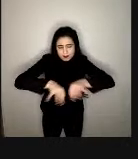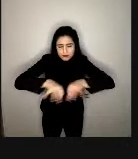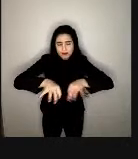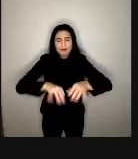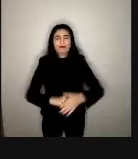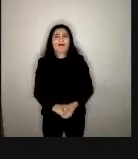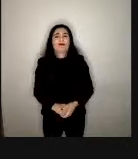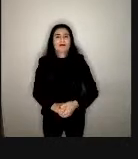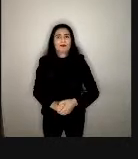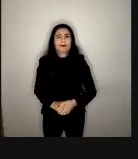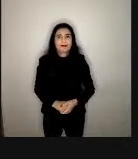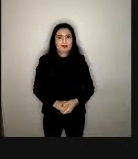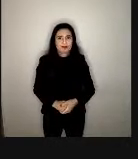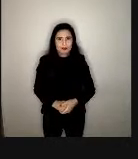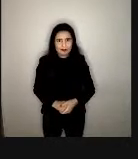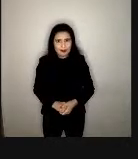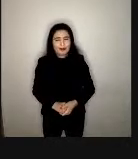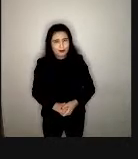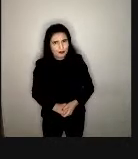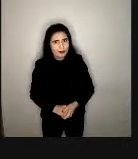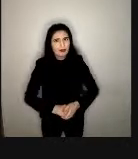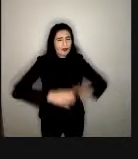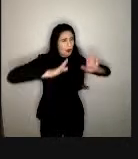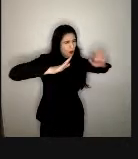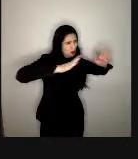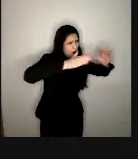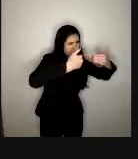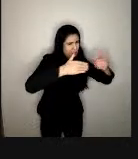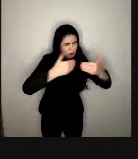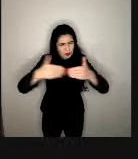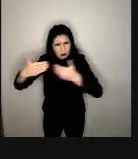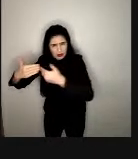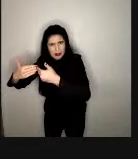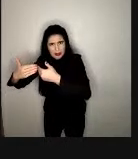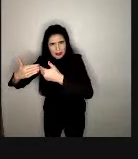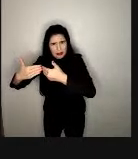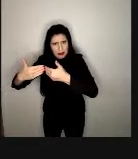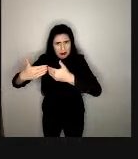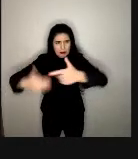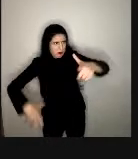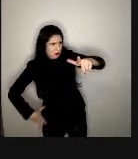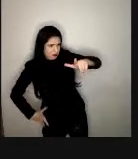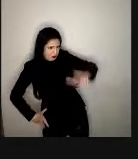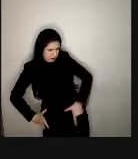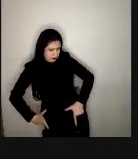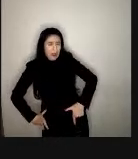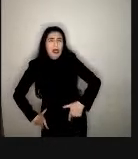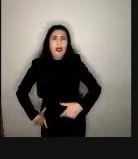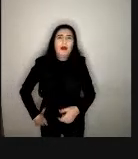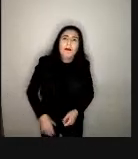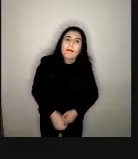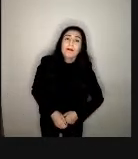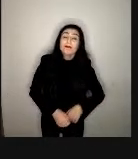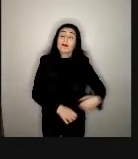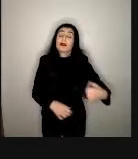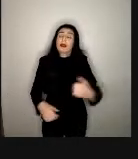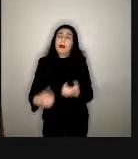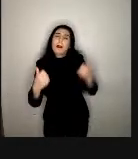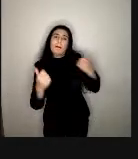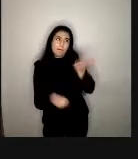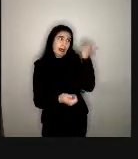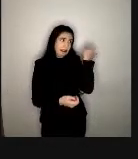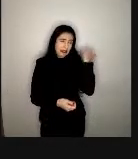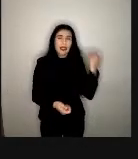no meio da noite, 10 quarteirões fechados, todo mundo armado, porque era 10 anos do 11 de setembro, e a gente teve